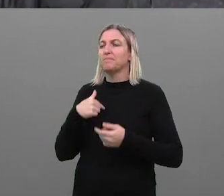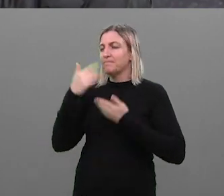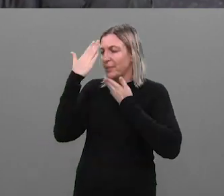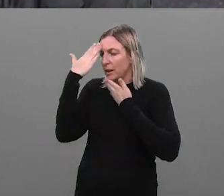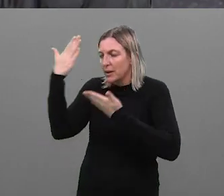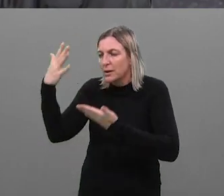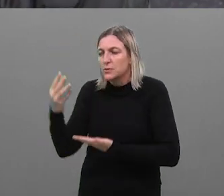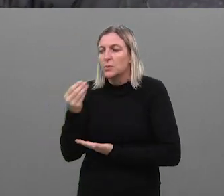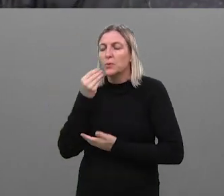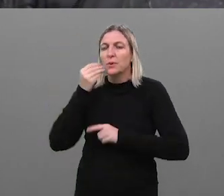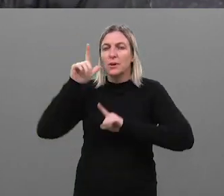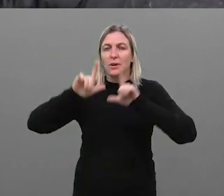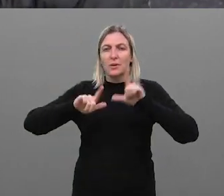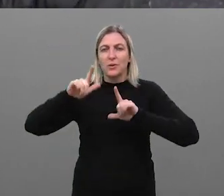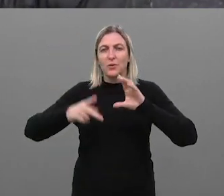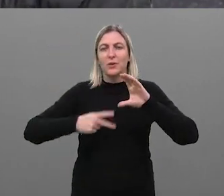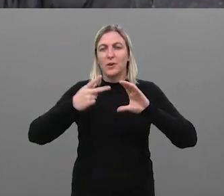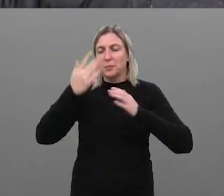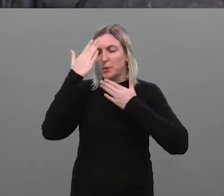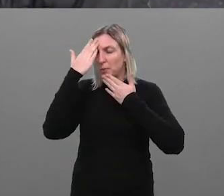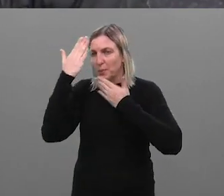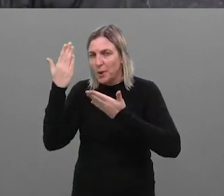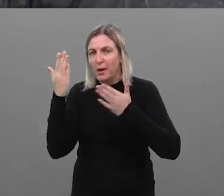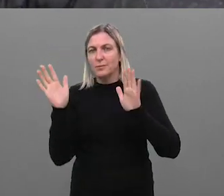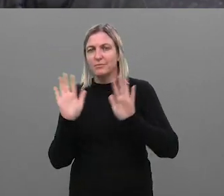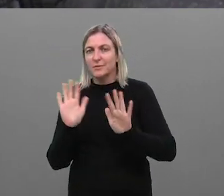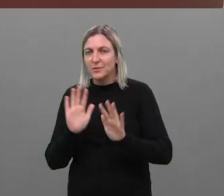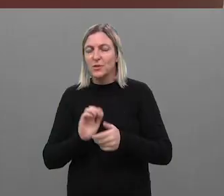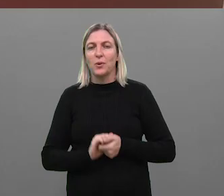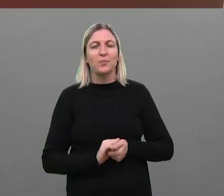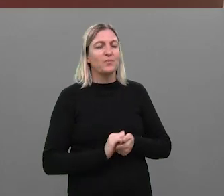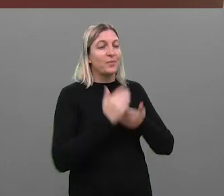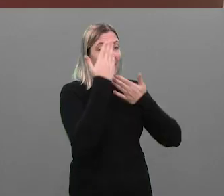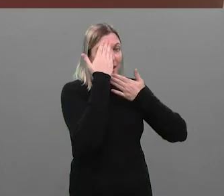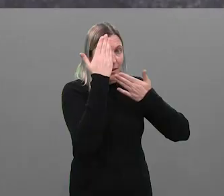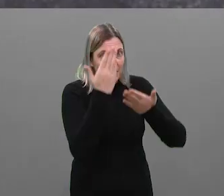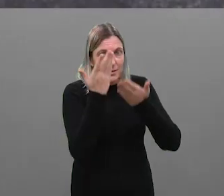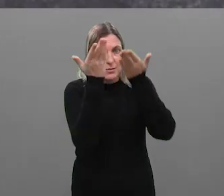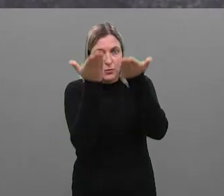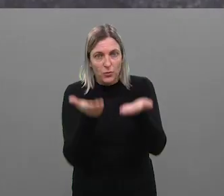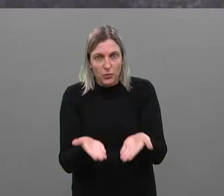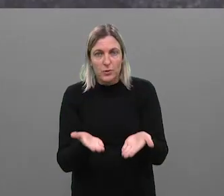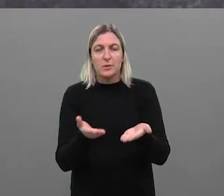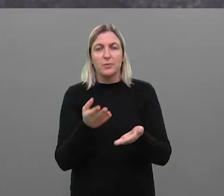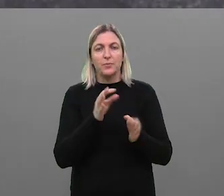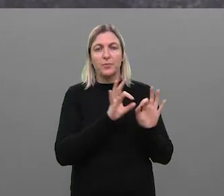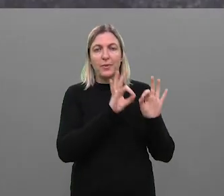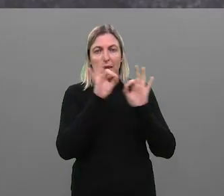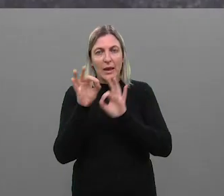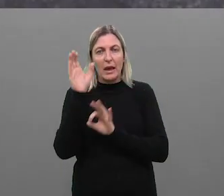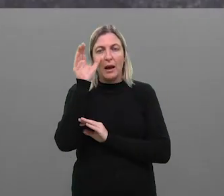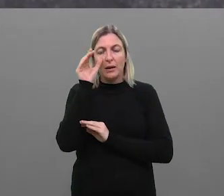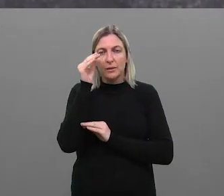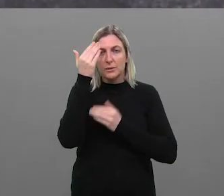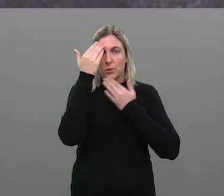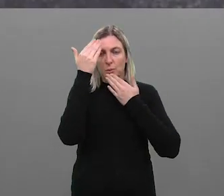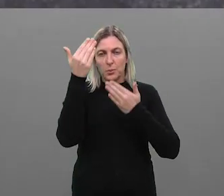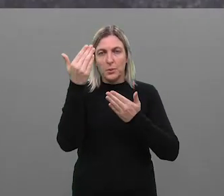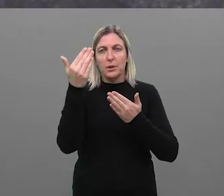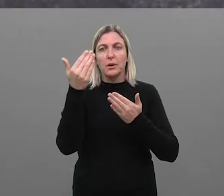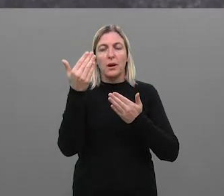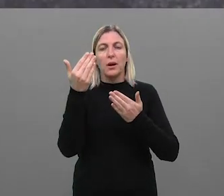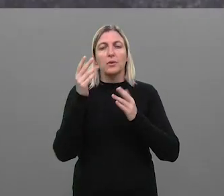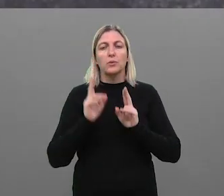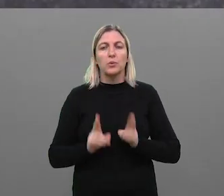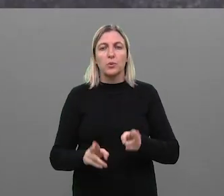agradeço a TV Câmara e obrigado até a próxima muito bem a gente agradece também a você que nos assiste